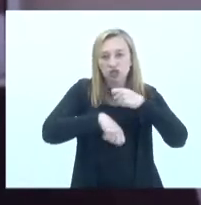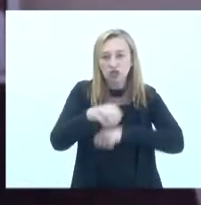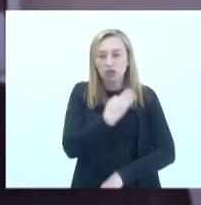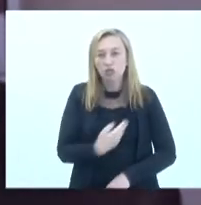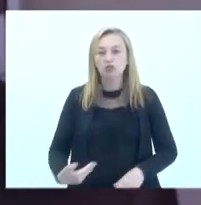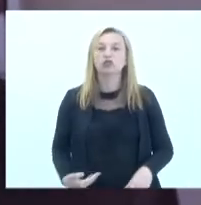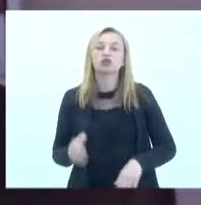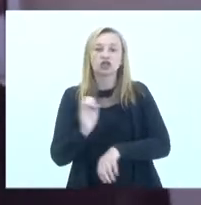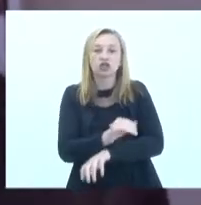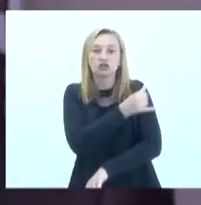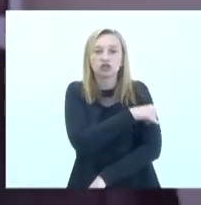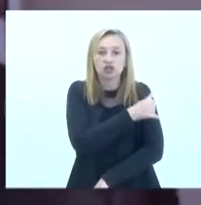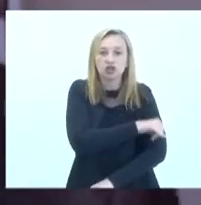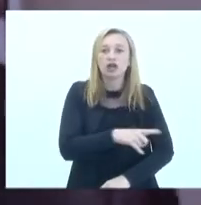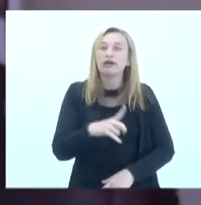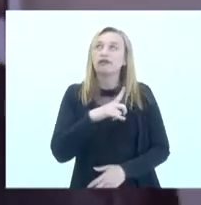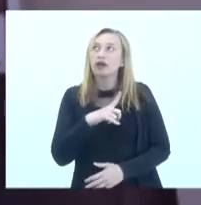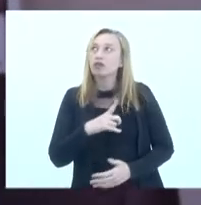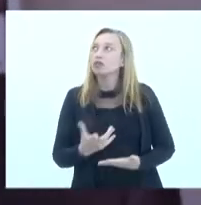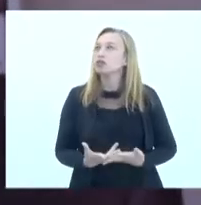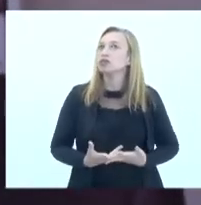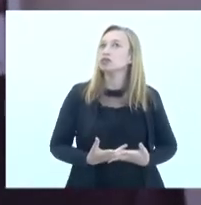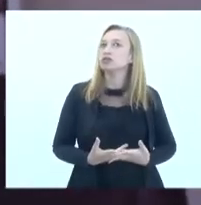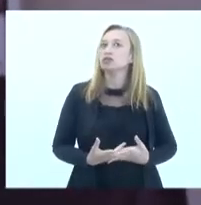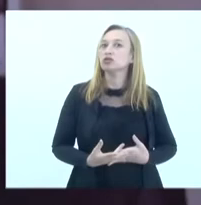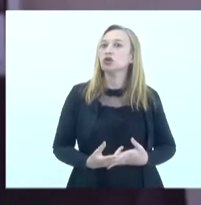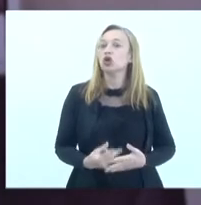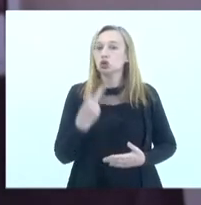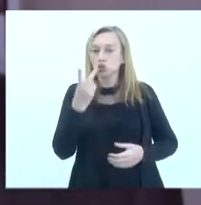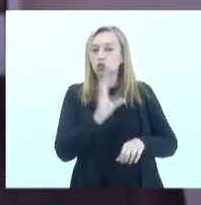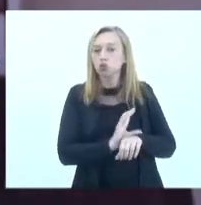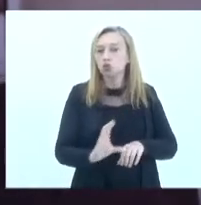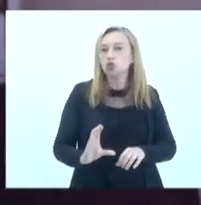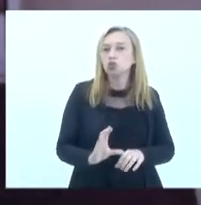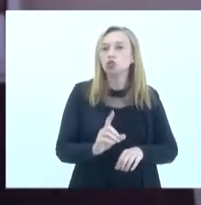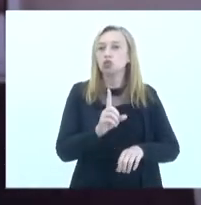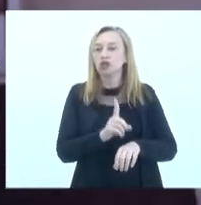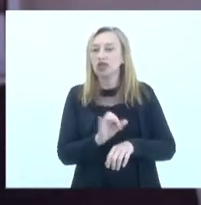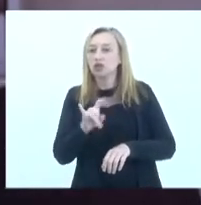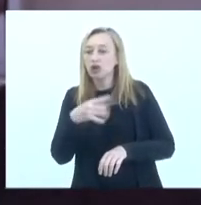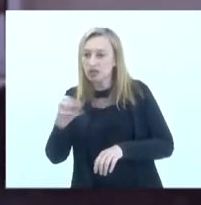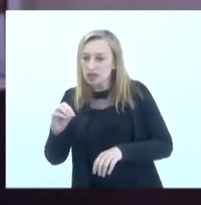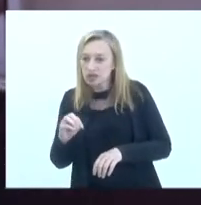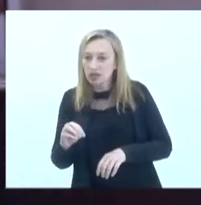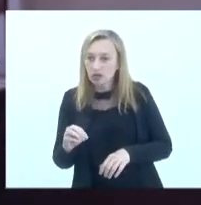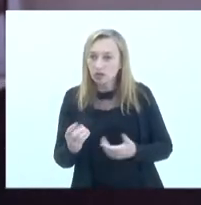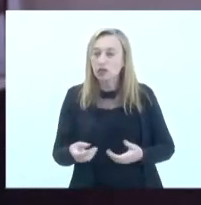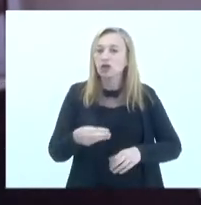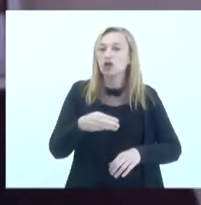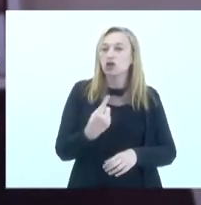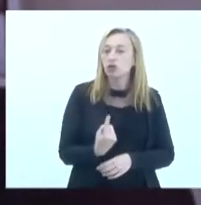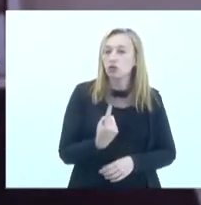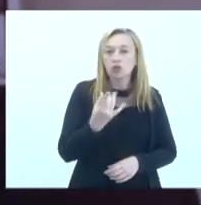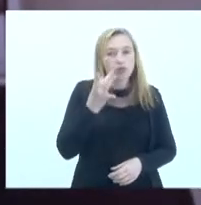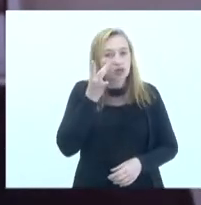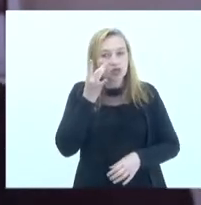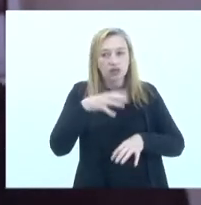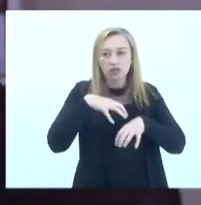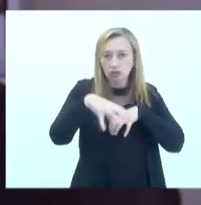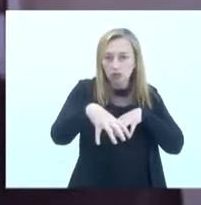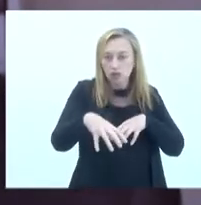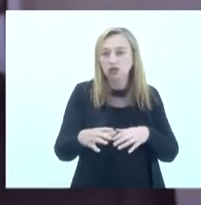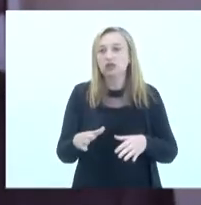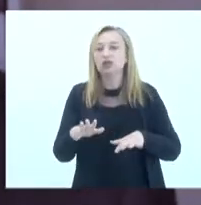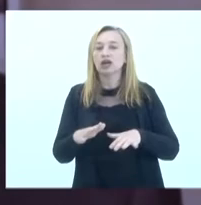do Rio de Janeiro. Nós temos 2 cursos de graduação em administração pública, um presencial e um EAD, atendendo às